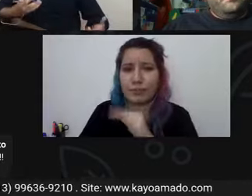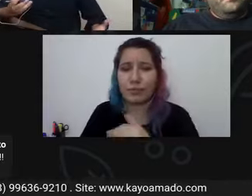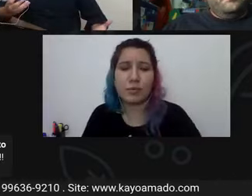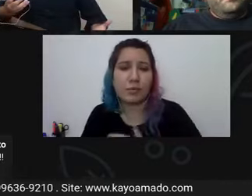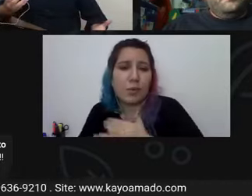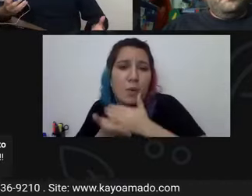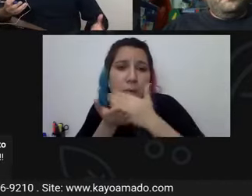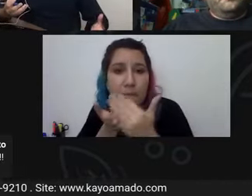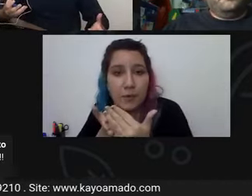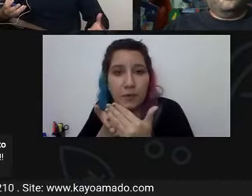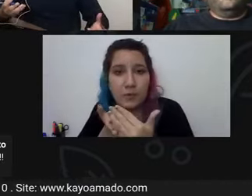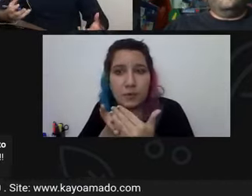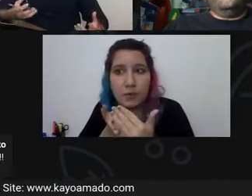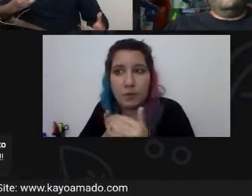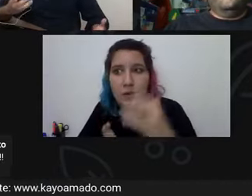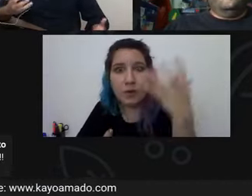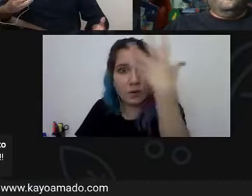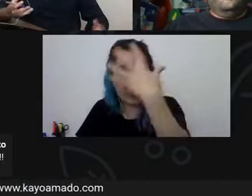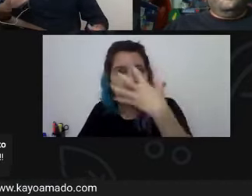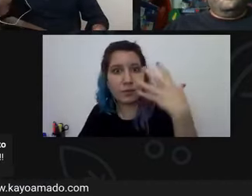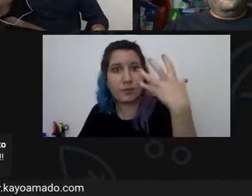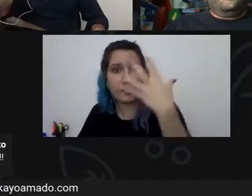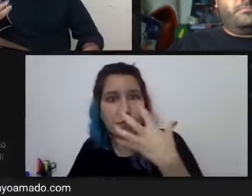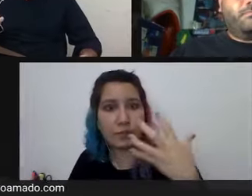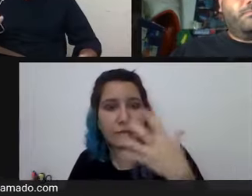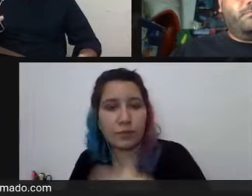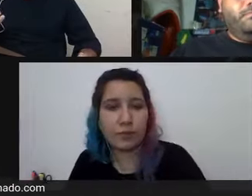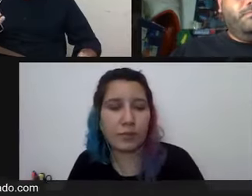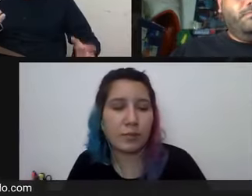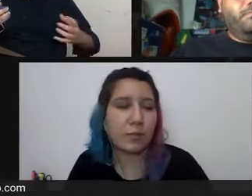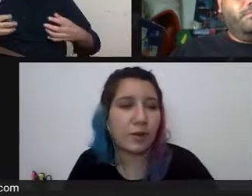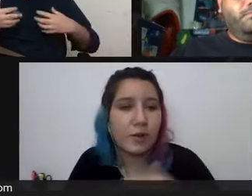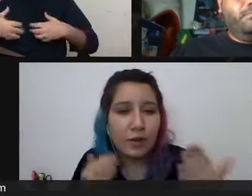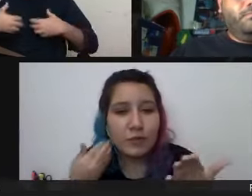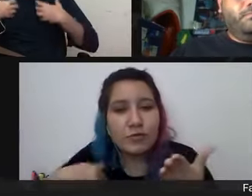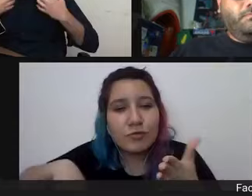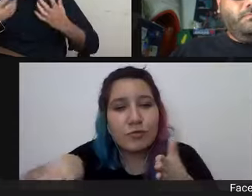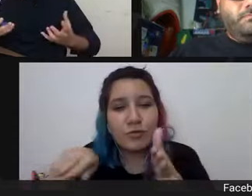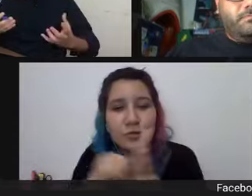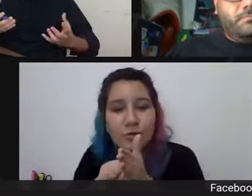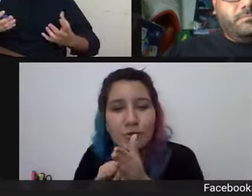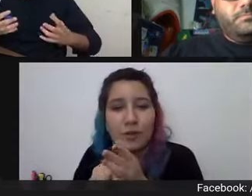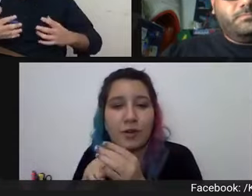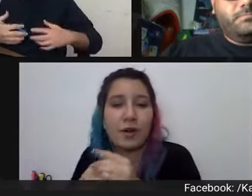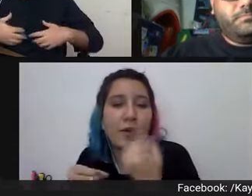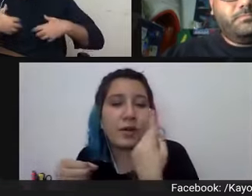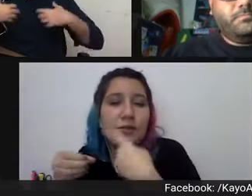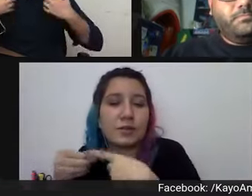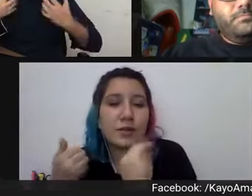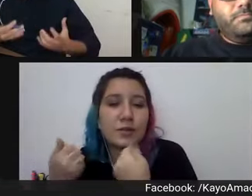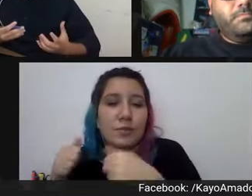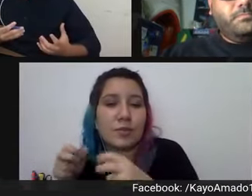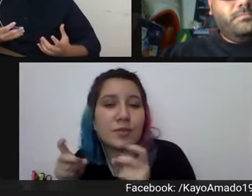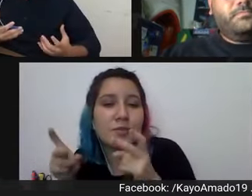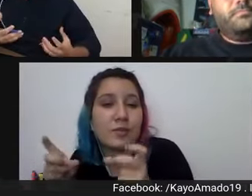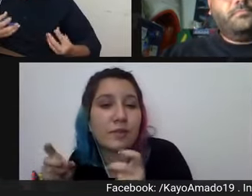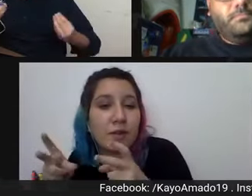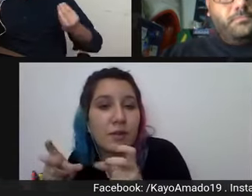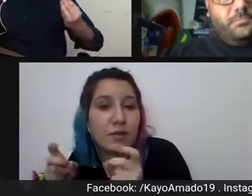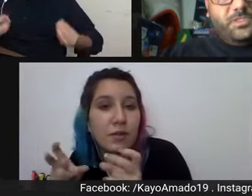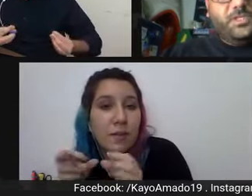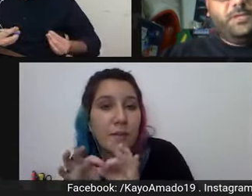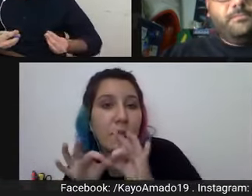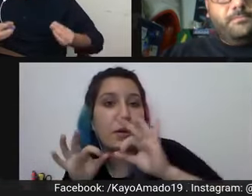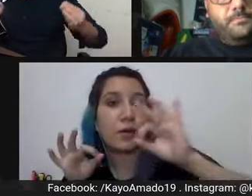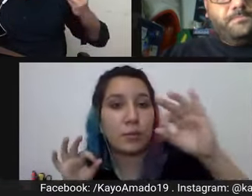que isso não é um atrativo para quem vem de fora? Tem que ser. A cidade tem que se vender para fora, tem que se colocar no mapa para fora.